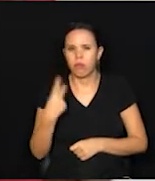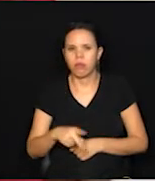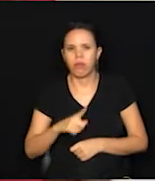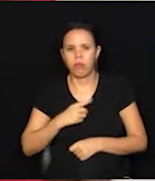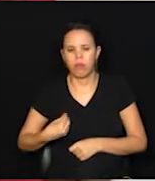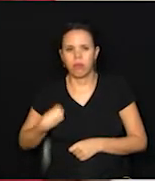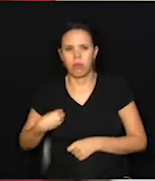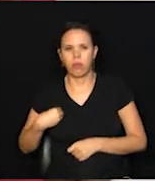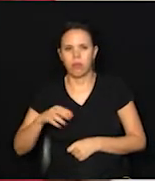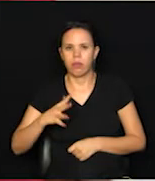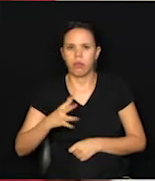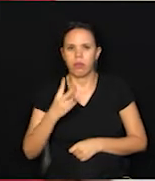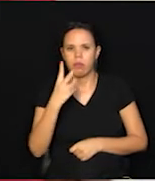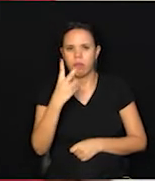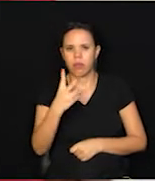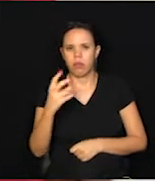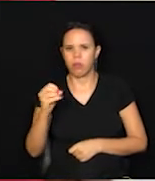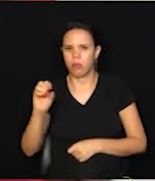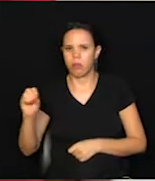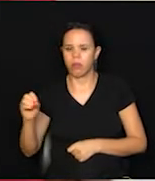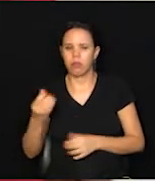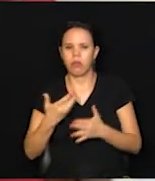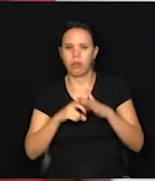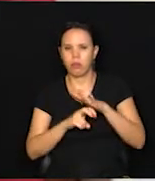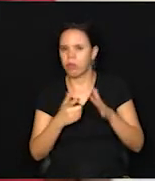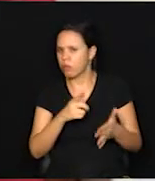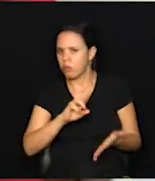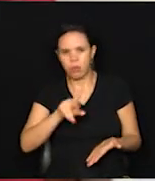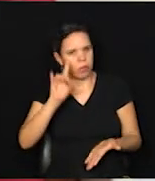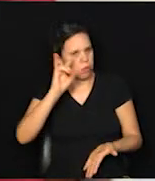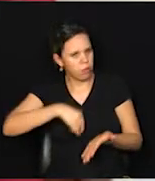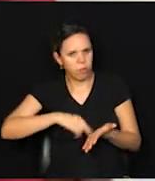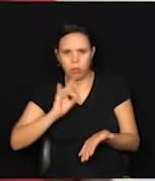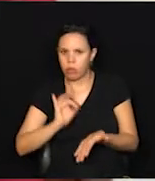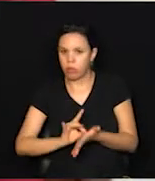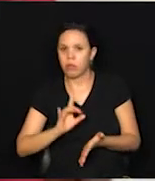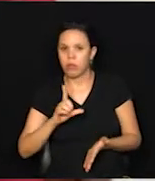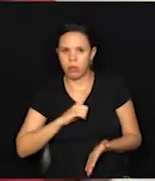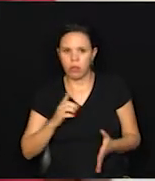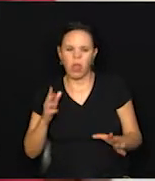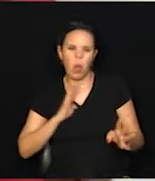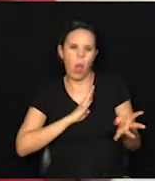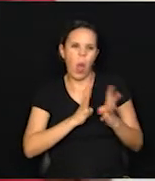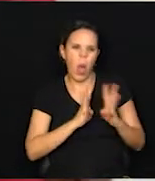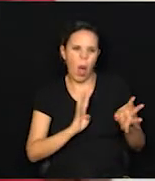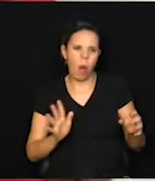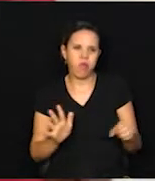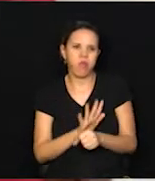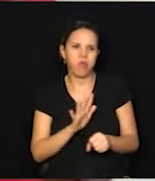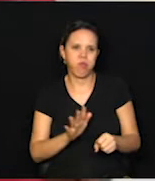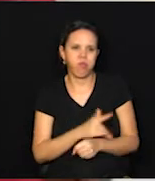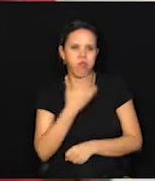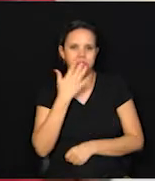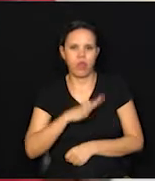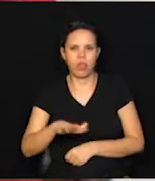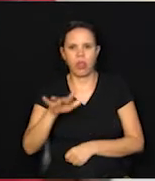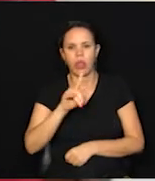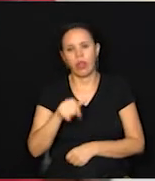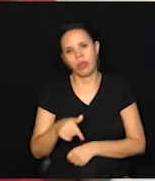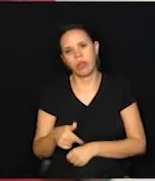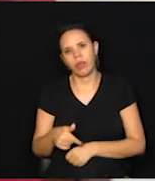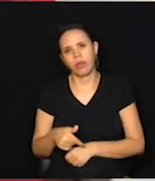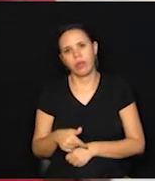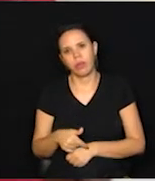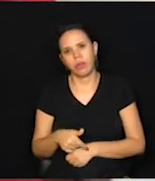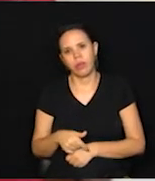existem mais ou menos 200 creches não oficiais e que estão aglomerando essas crianças. Isto, em si